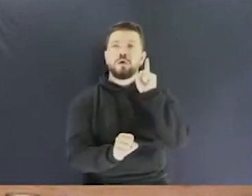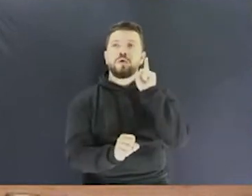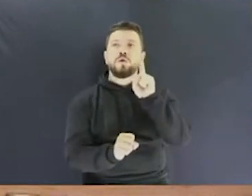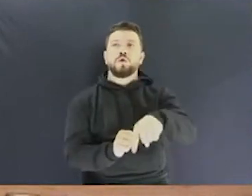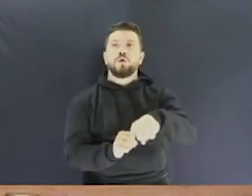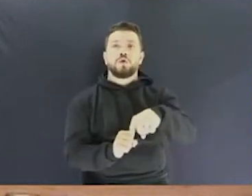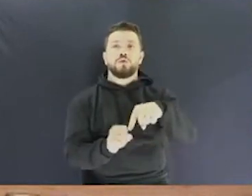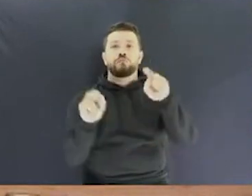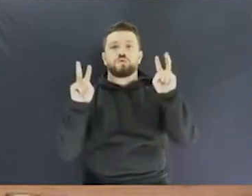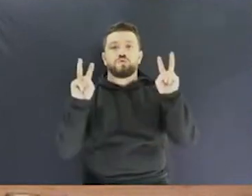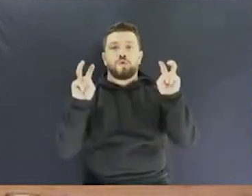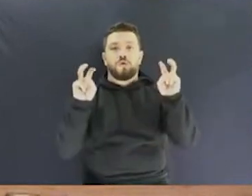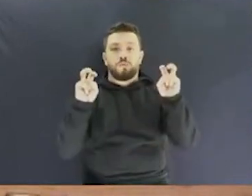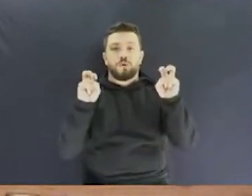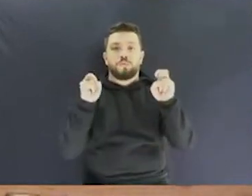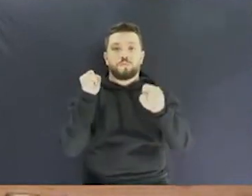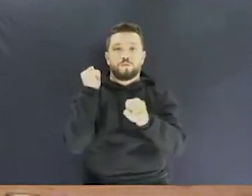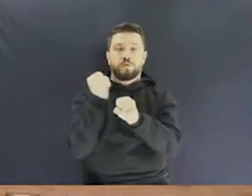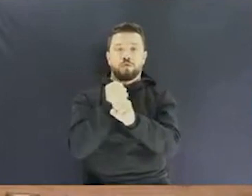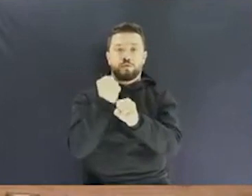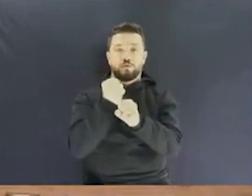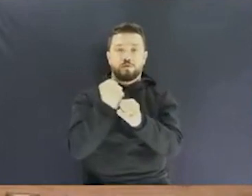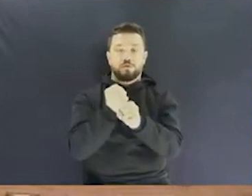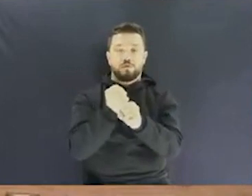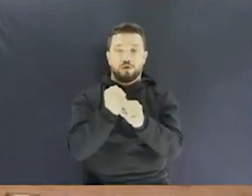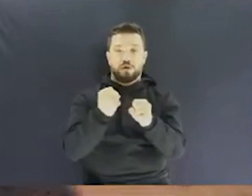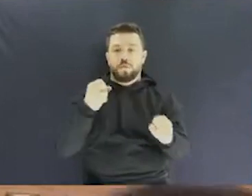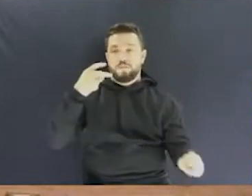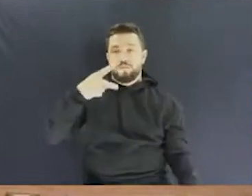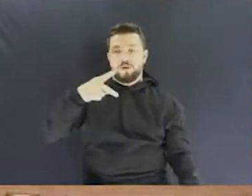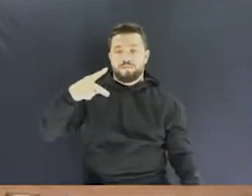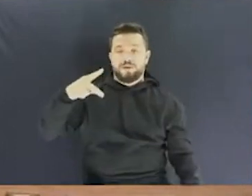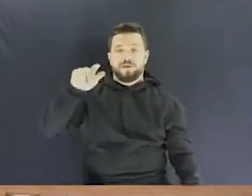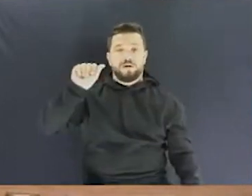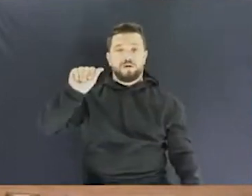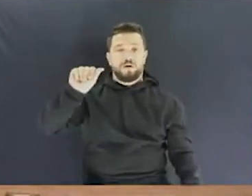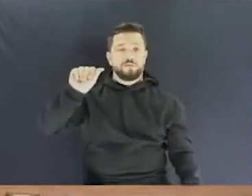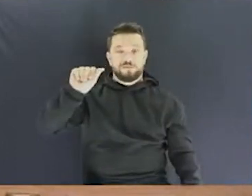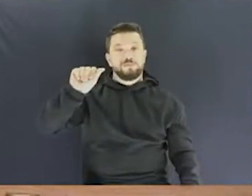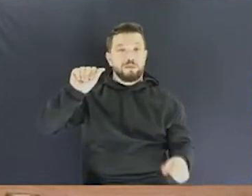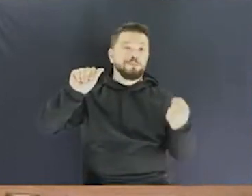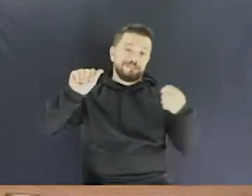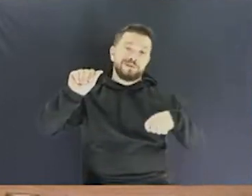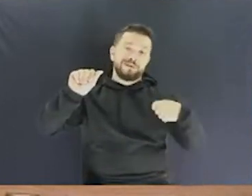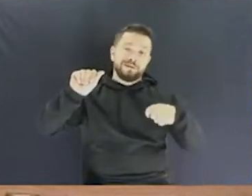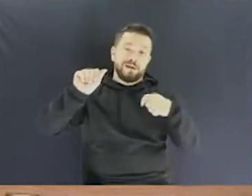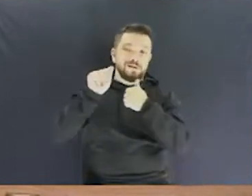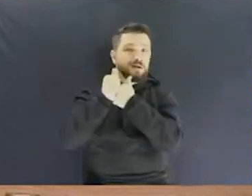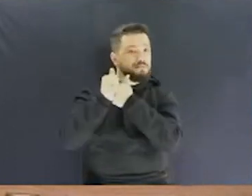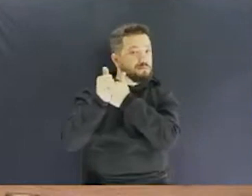do plano plurianual, do que tem que ser entregue até o final do ano, né? Então, eu acredito que a despesa ela está sendo